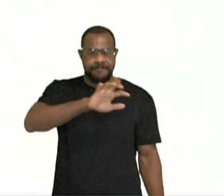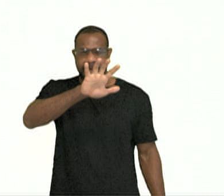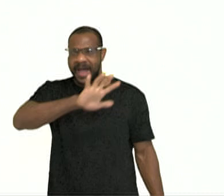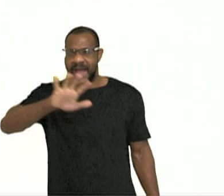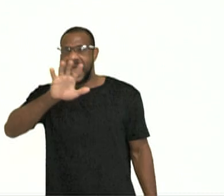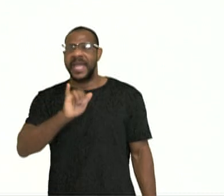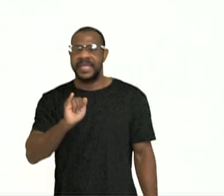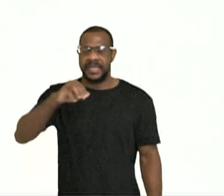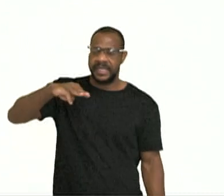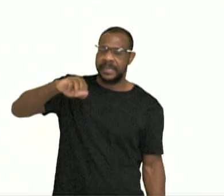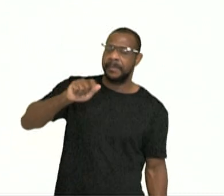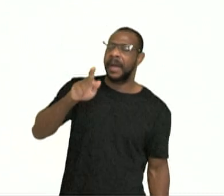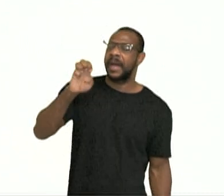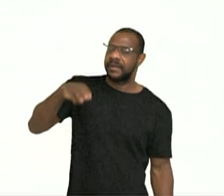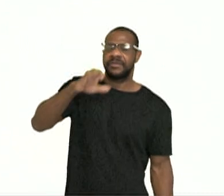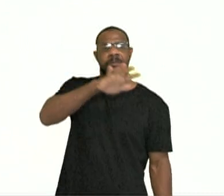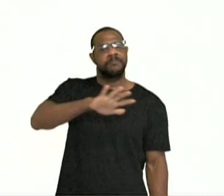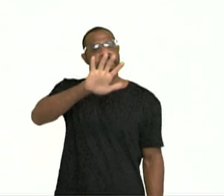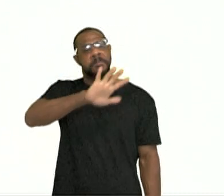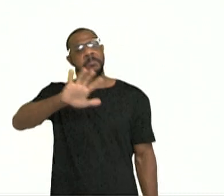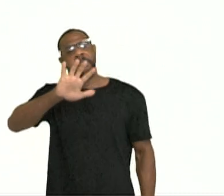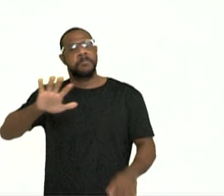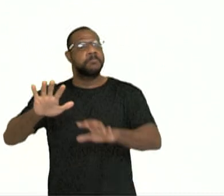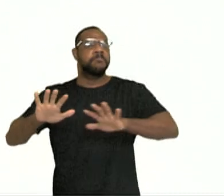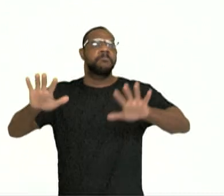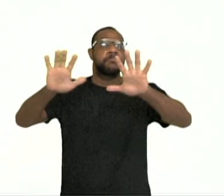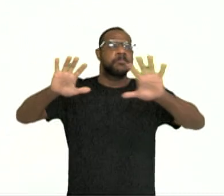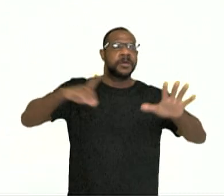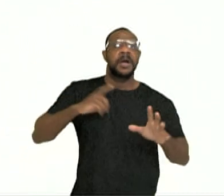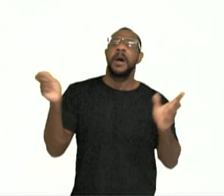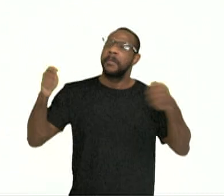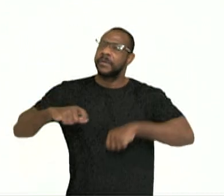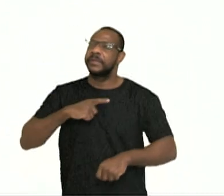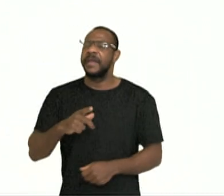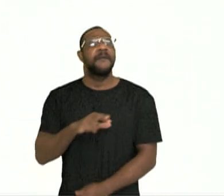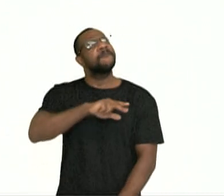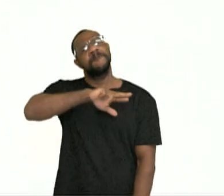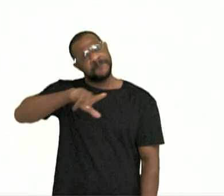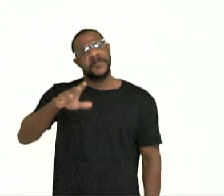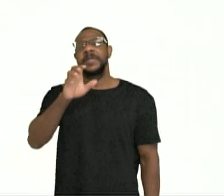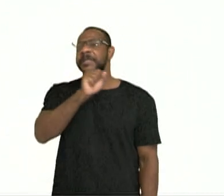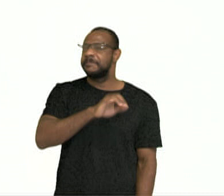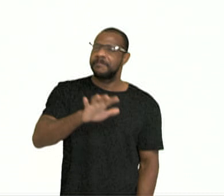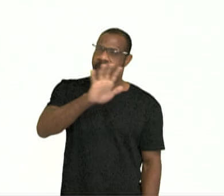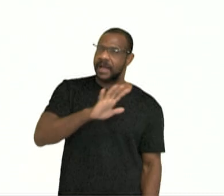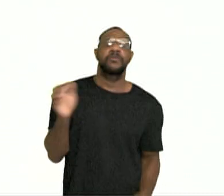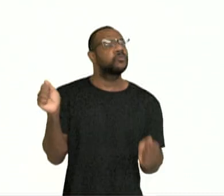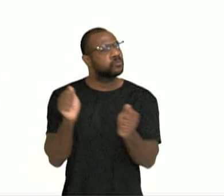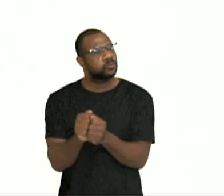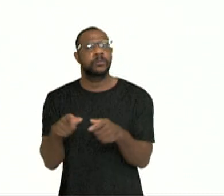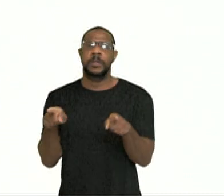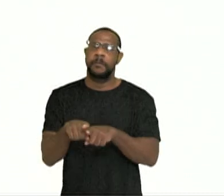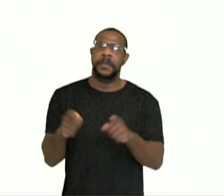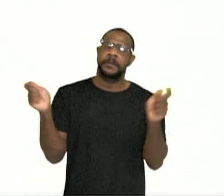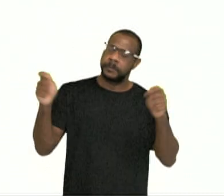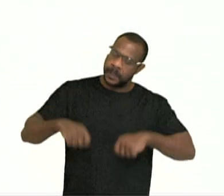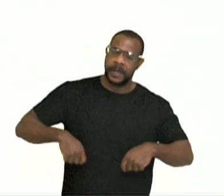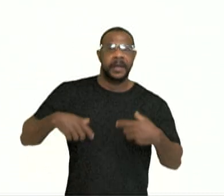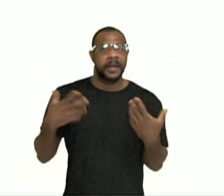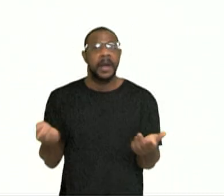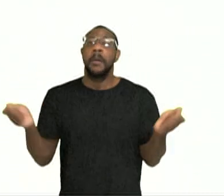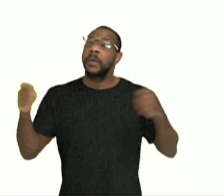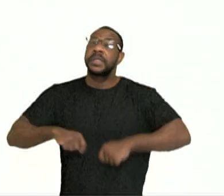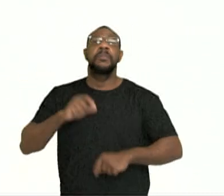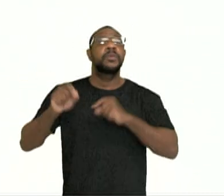essa questão. Nós podemos ali obter, por exemplo, certas imagens ali juntos, aí nós podemos ter uma